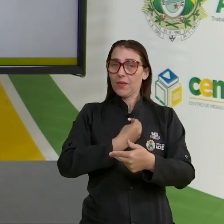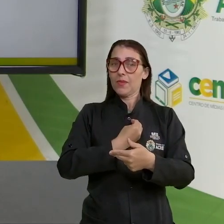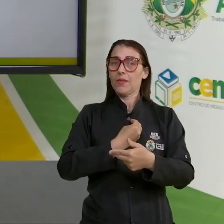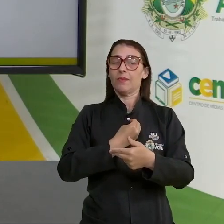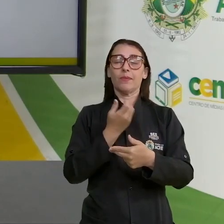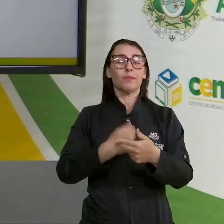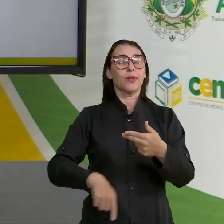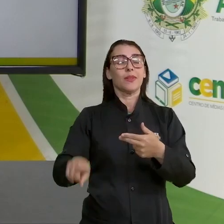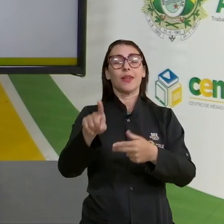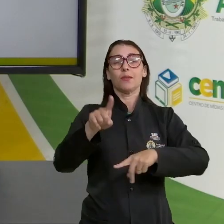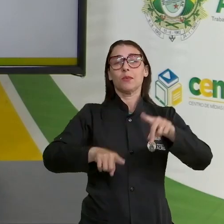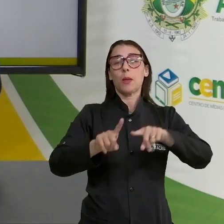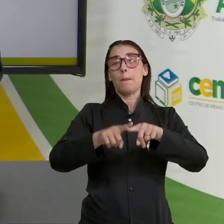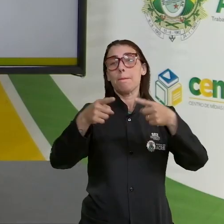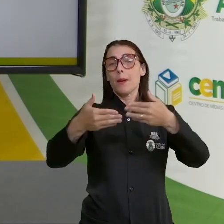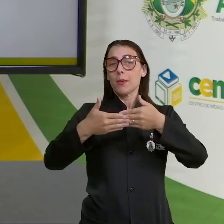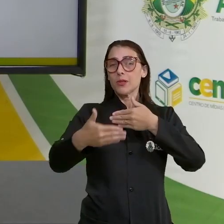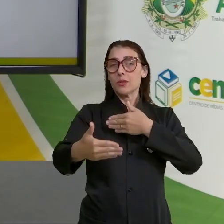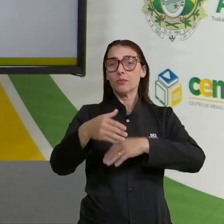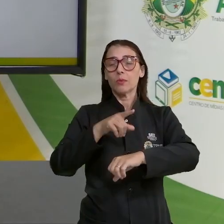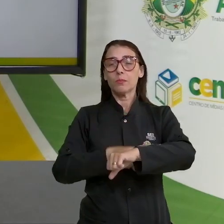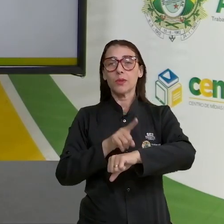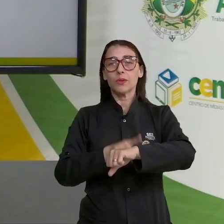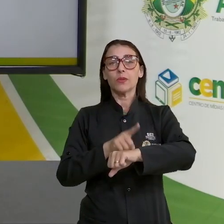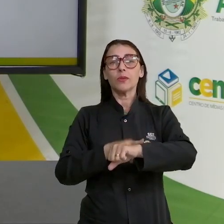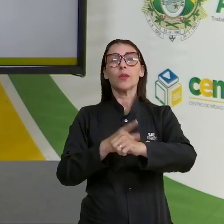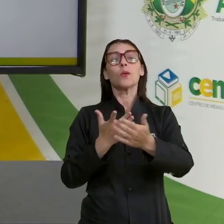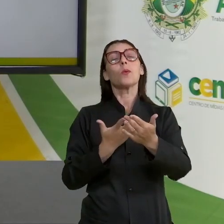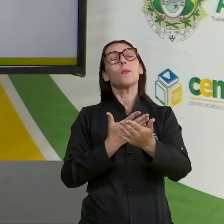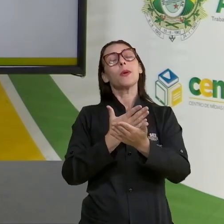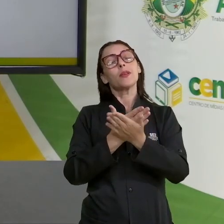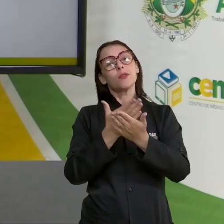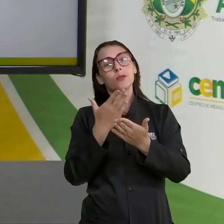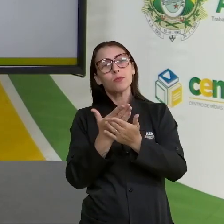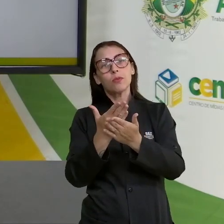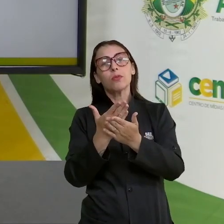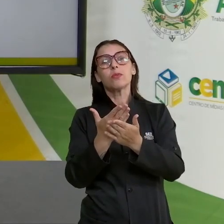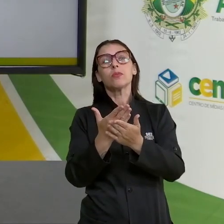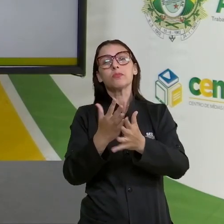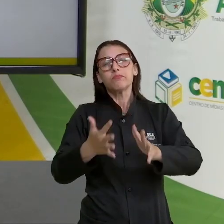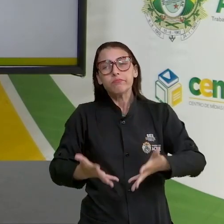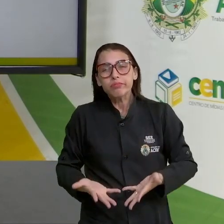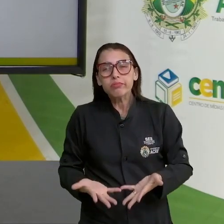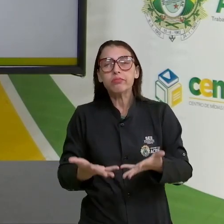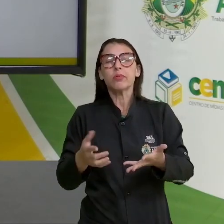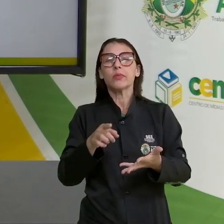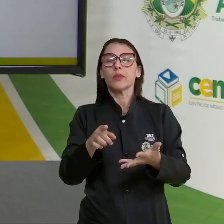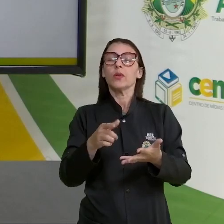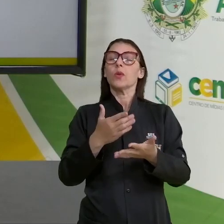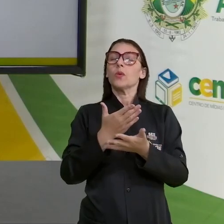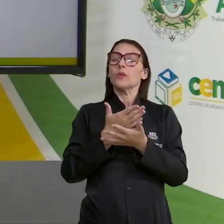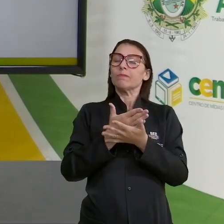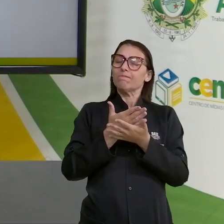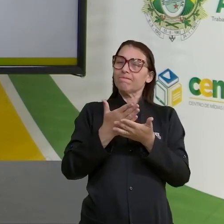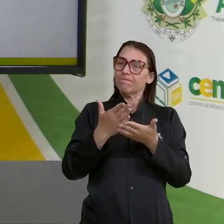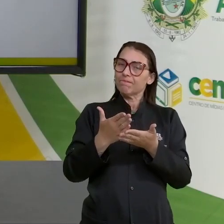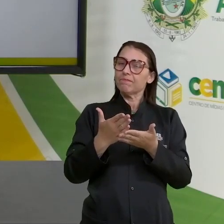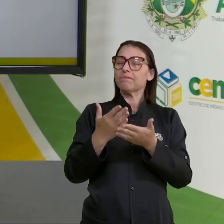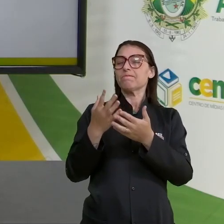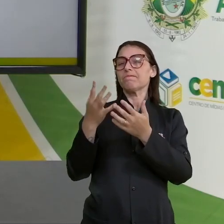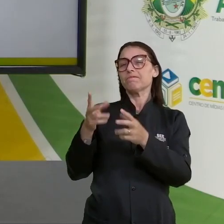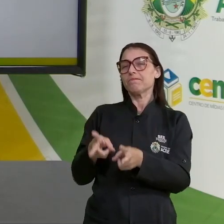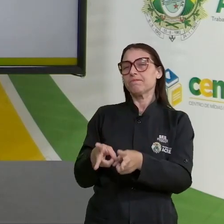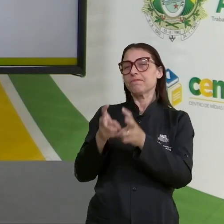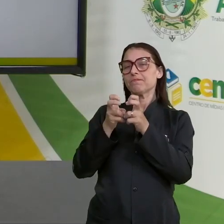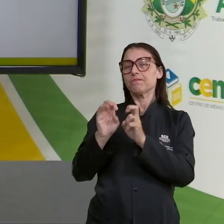aquele produto, mas a partir do momento que ele começou a ser oferecido a você, você começa a perceber